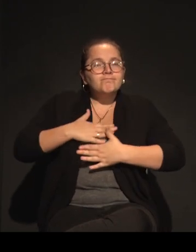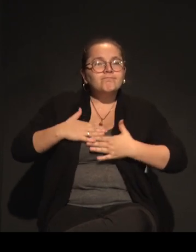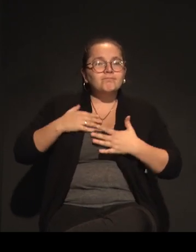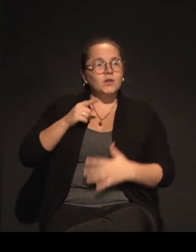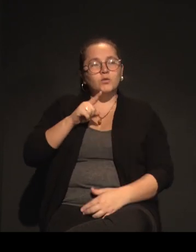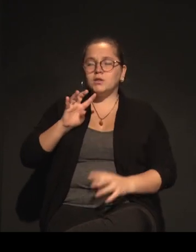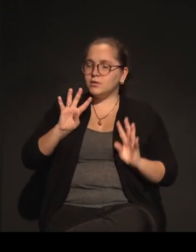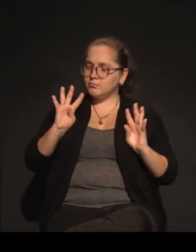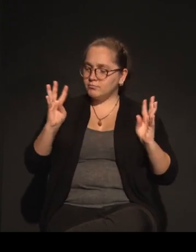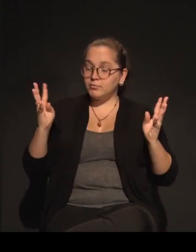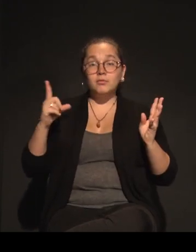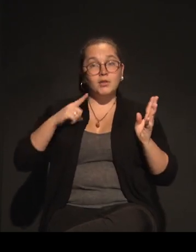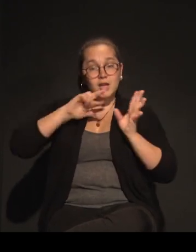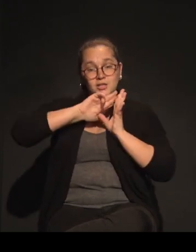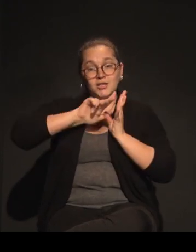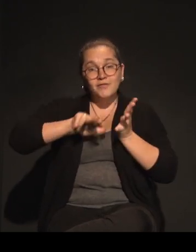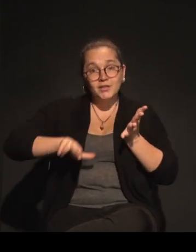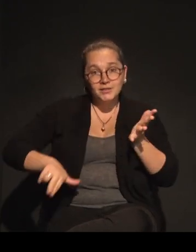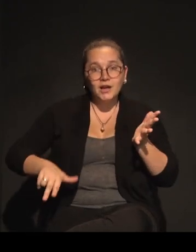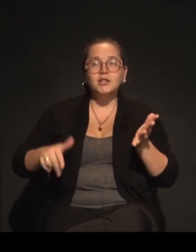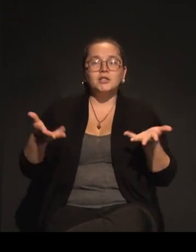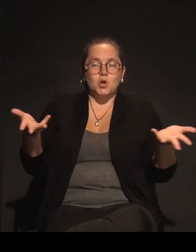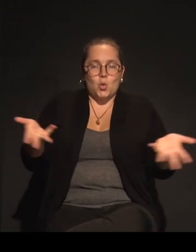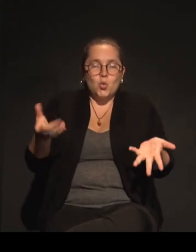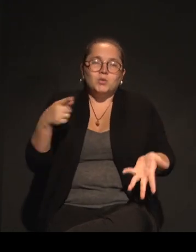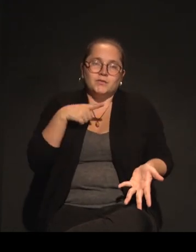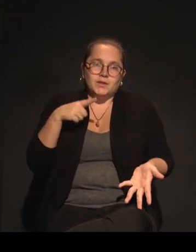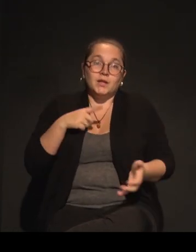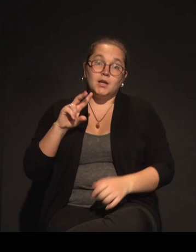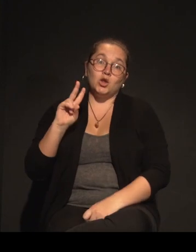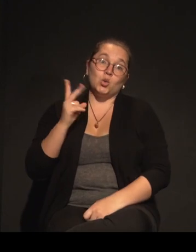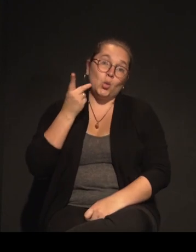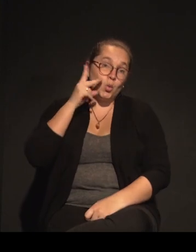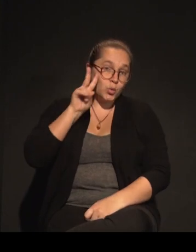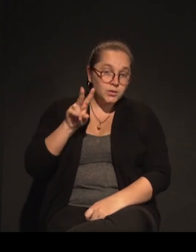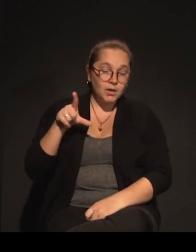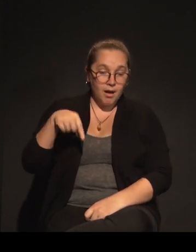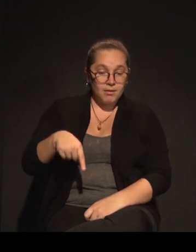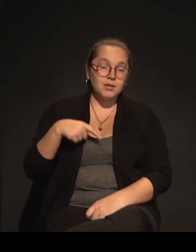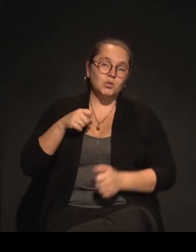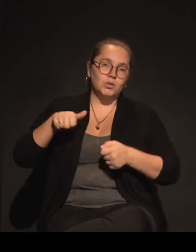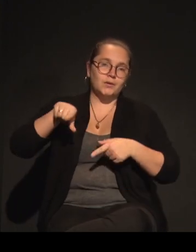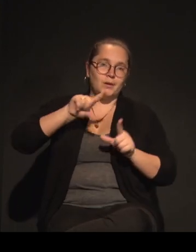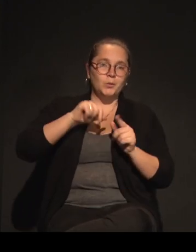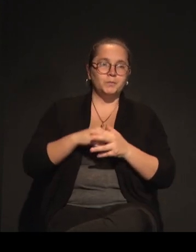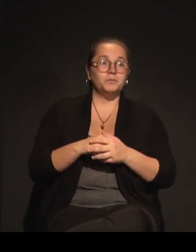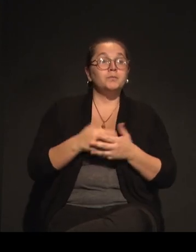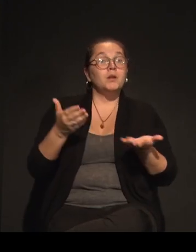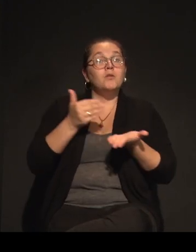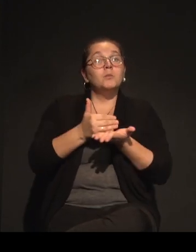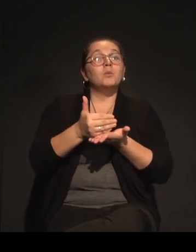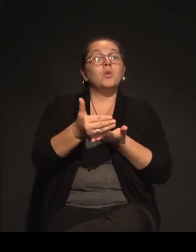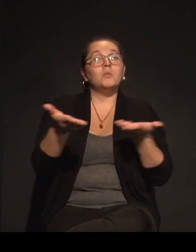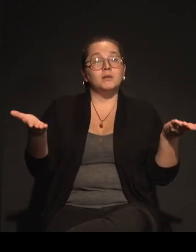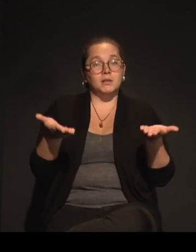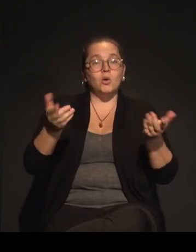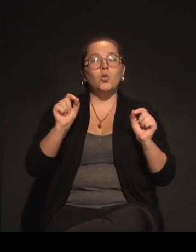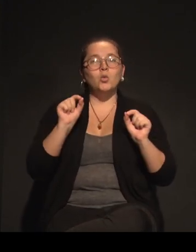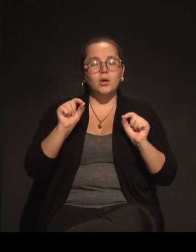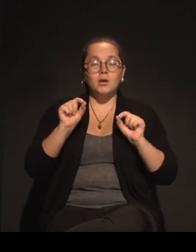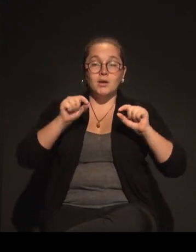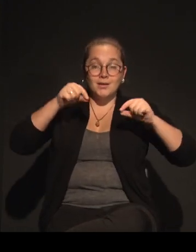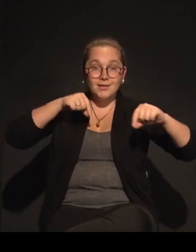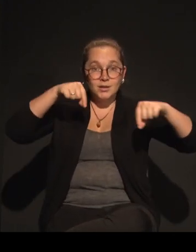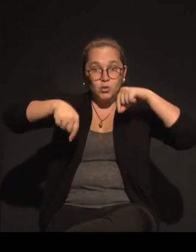vocês com essa diversidade é que a gente vai ter nesses dois dias aqui vamos começar fazendo um pequeno ritual